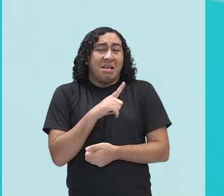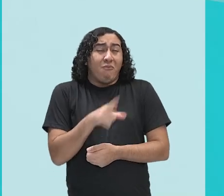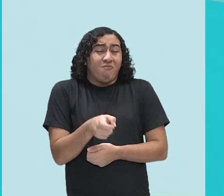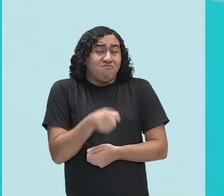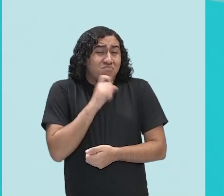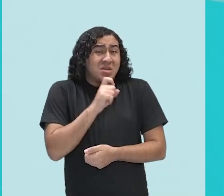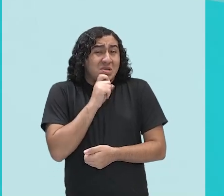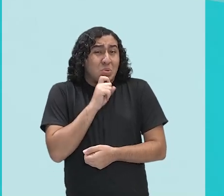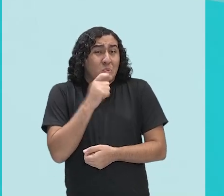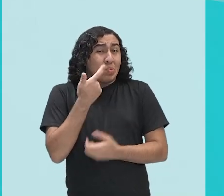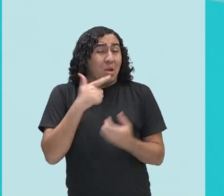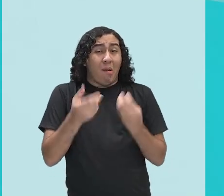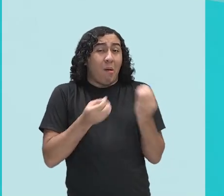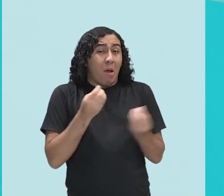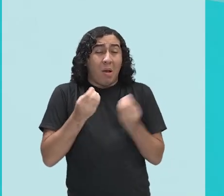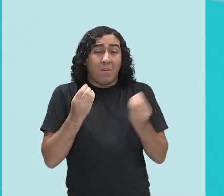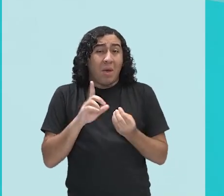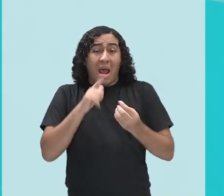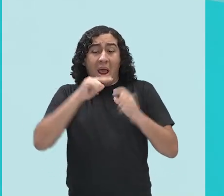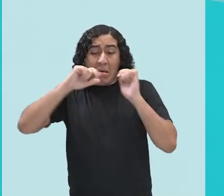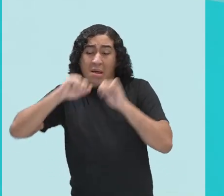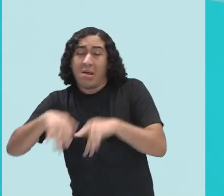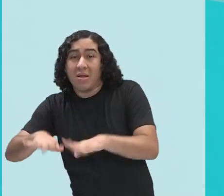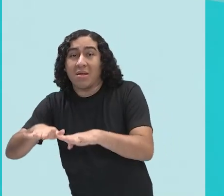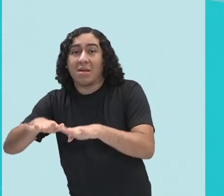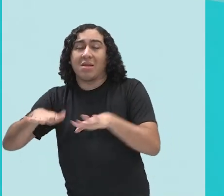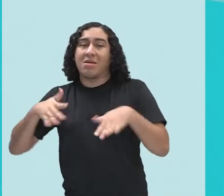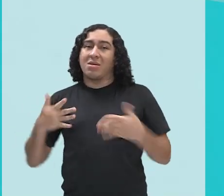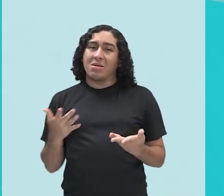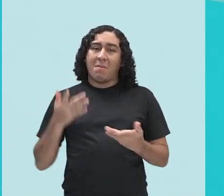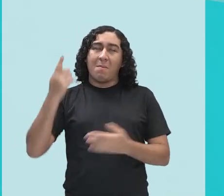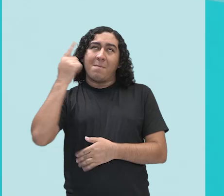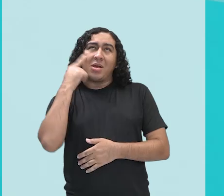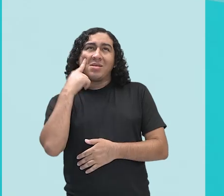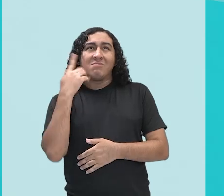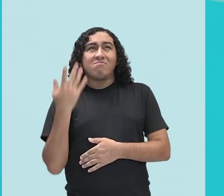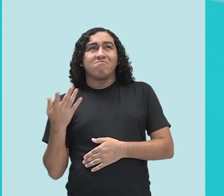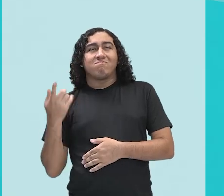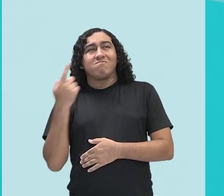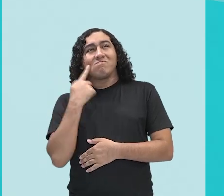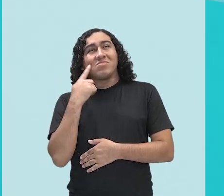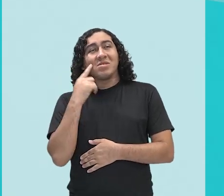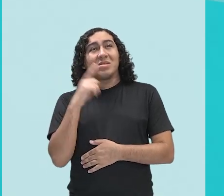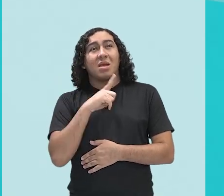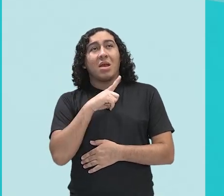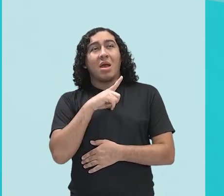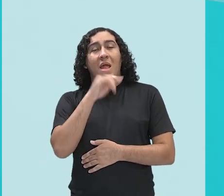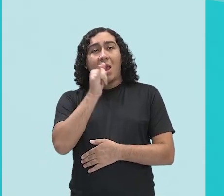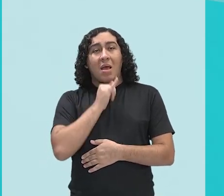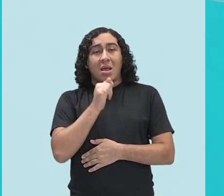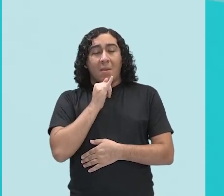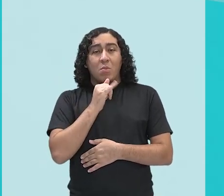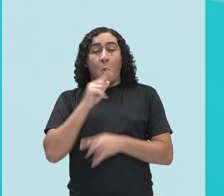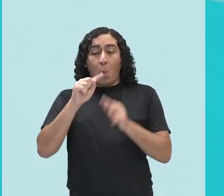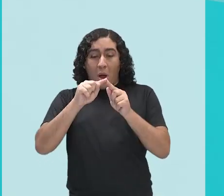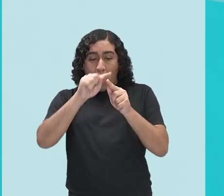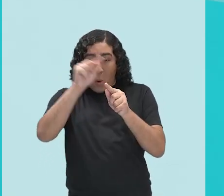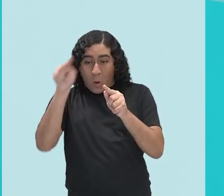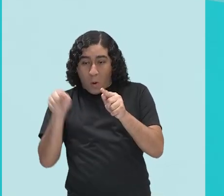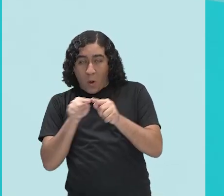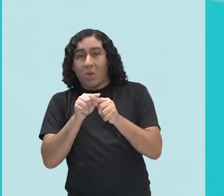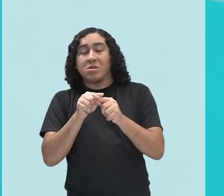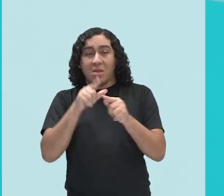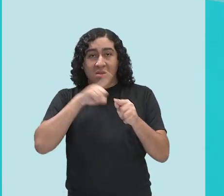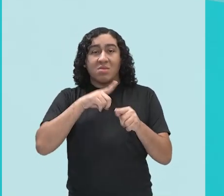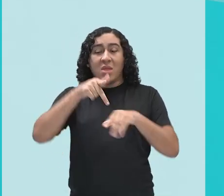ficava insuportável de entrar na água? Aí então eles pensaram, vamos colocar rodinhas e aí vamos ter agora uma forma